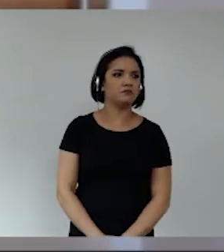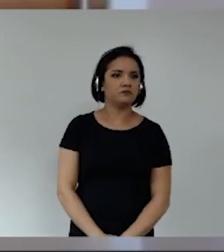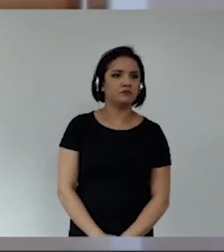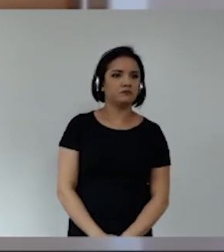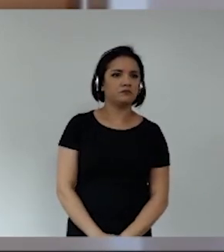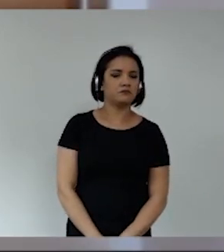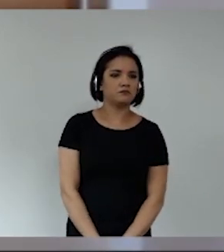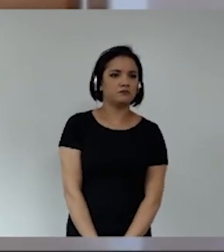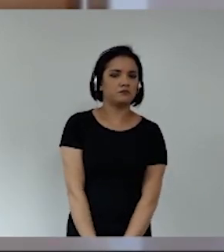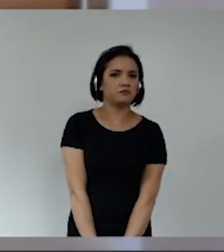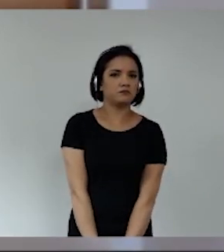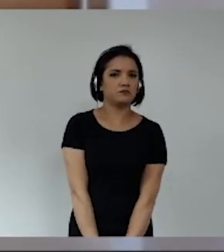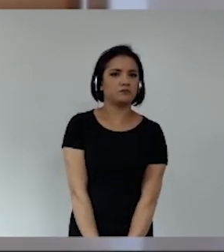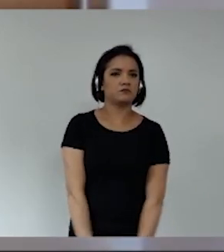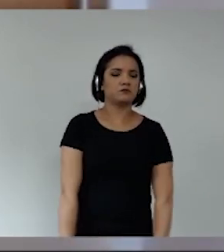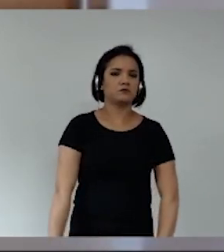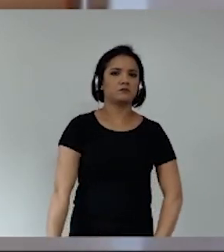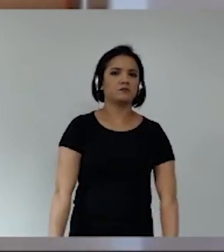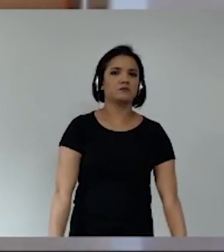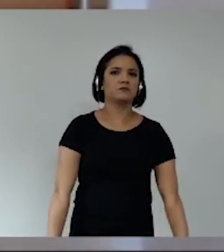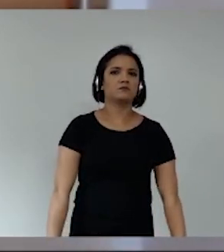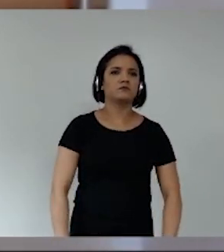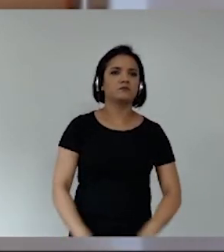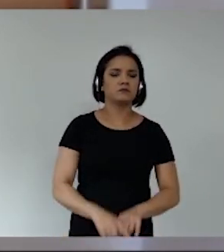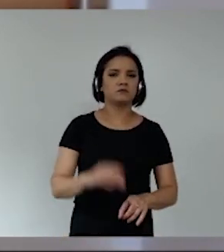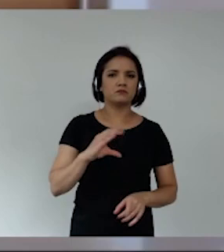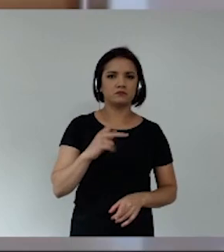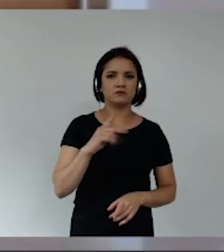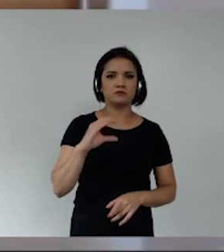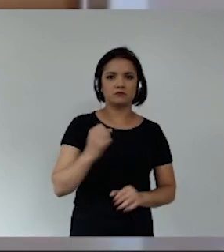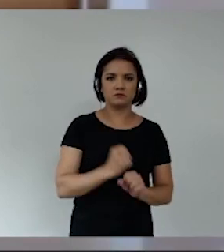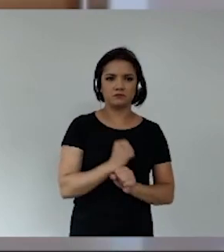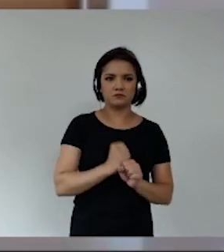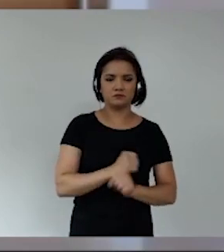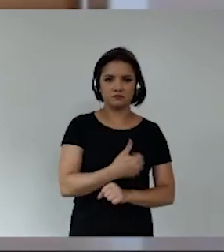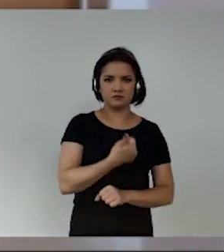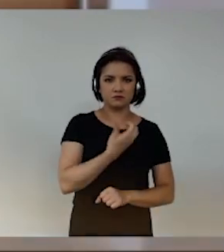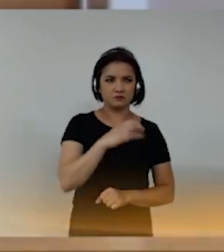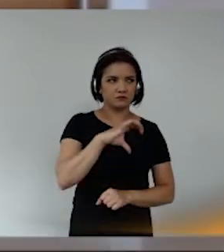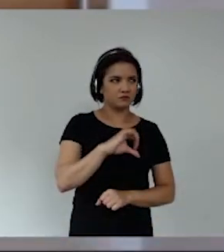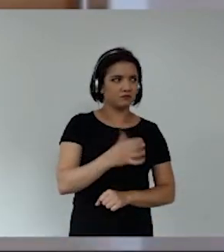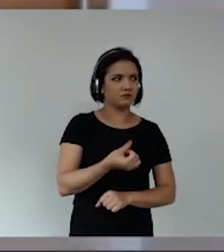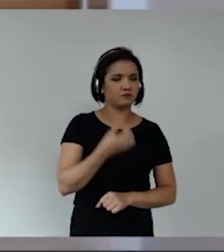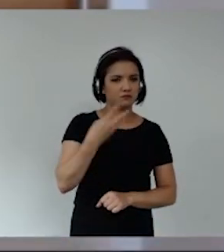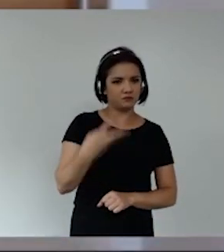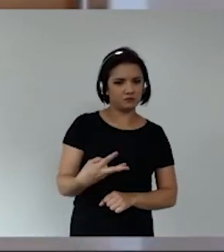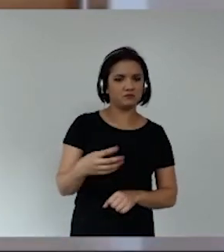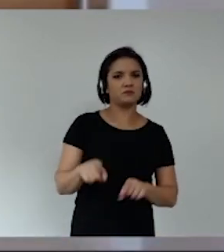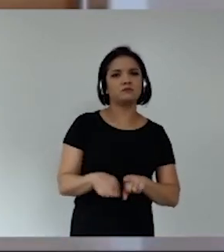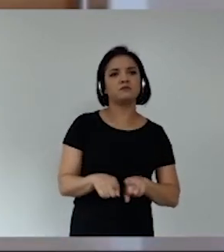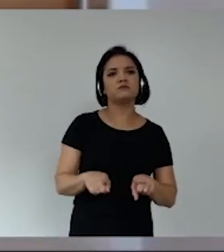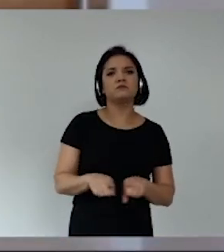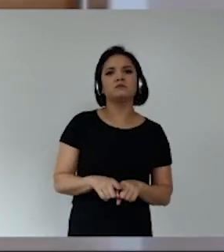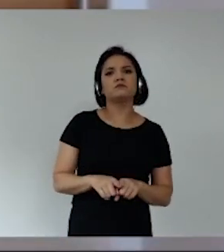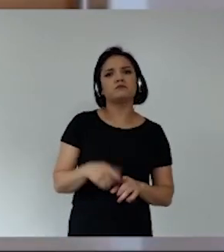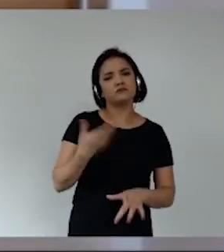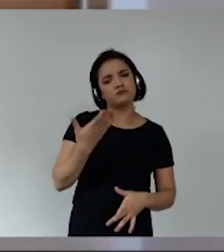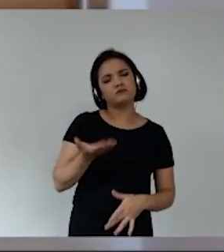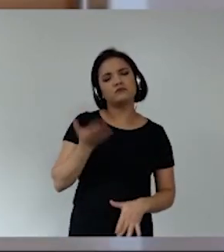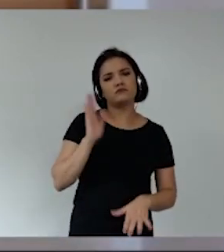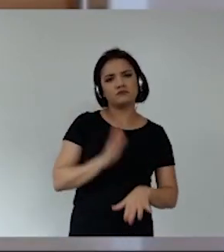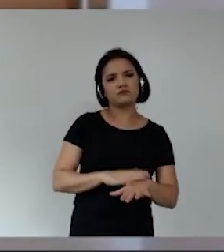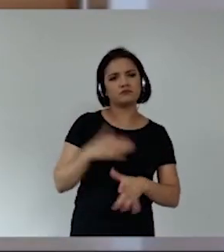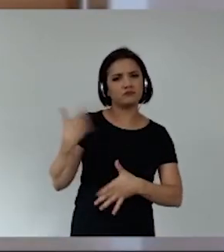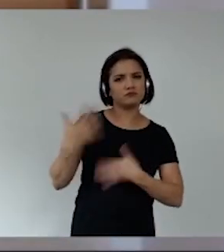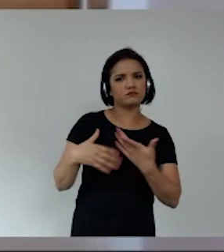de execução na alienação fiduciária. Né? O CPC de 73, que originalmente não previa muitas situações dessa natureza, mas ao longo do tempo foi mudado e começou